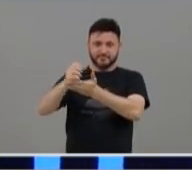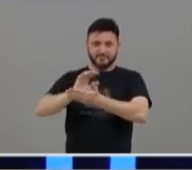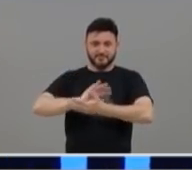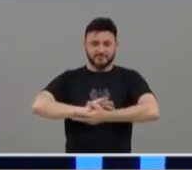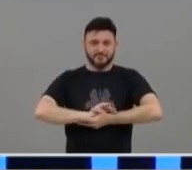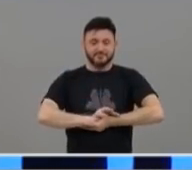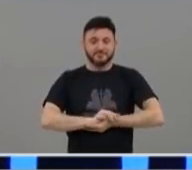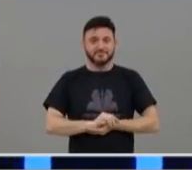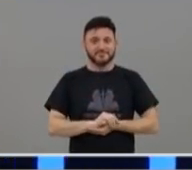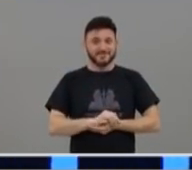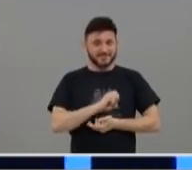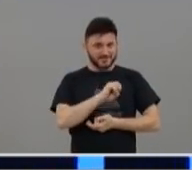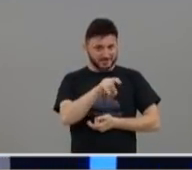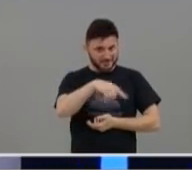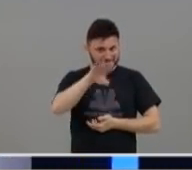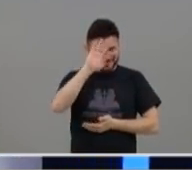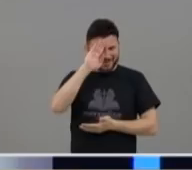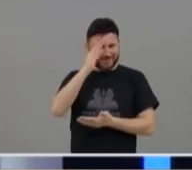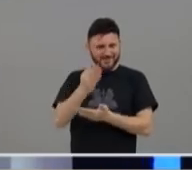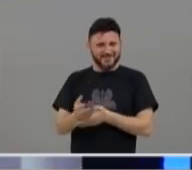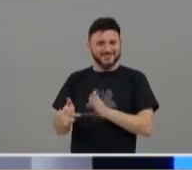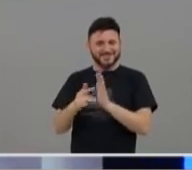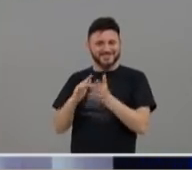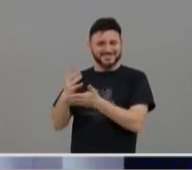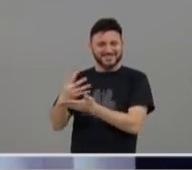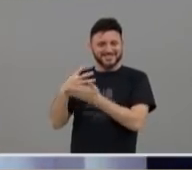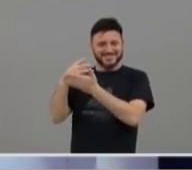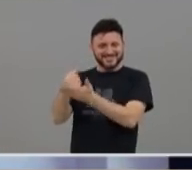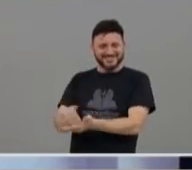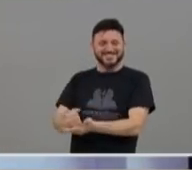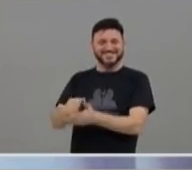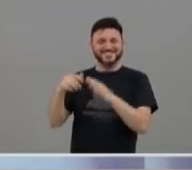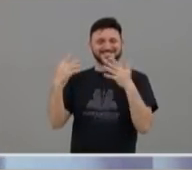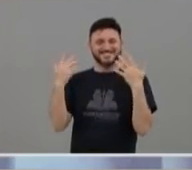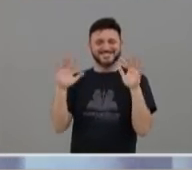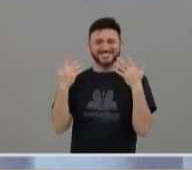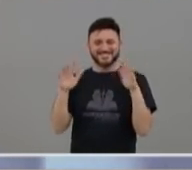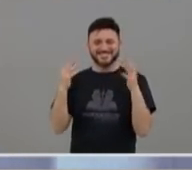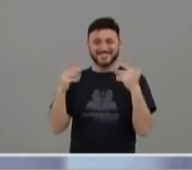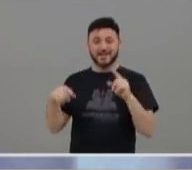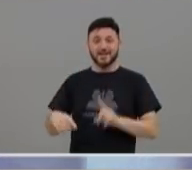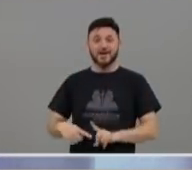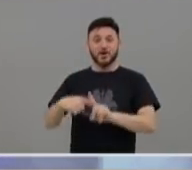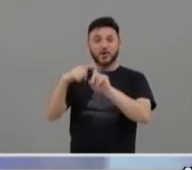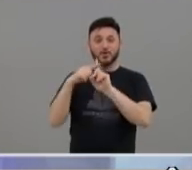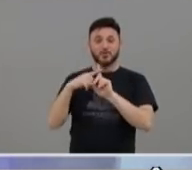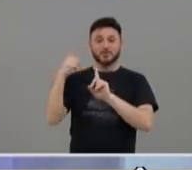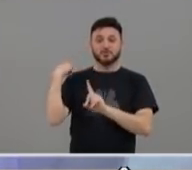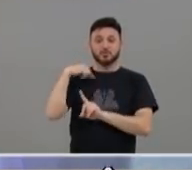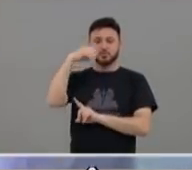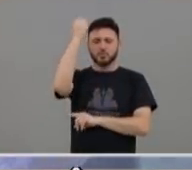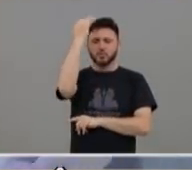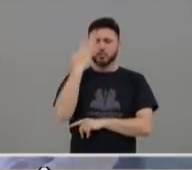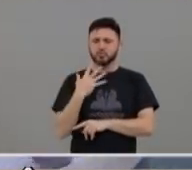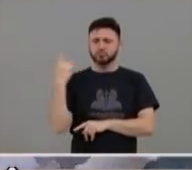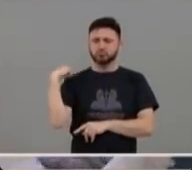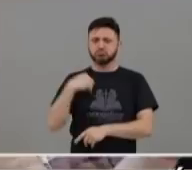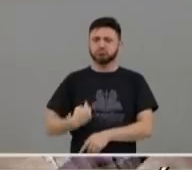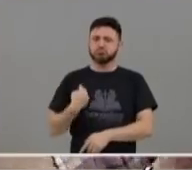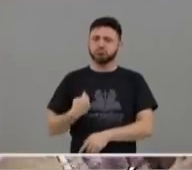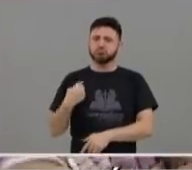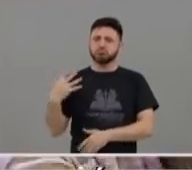salvarás. Se você crê nessa vitória, aplauda o nosso Deus, nessa cruz que nos santifica, que nos salva, que